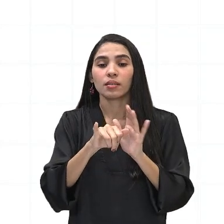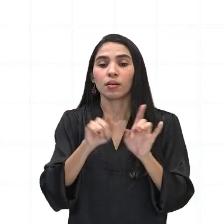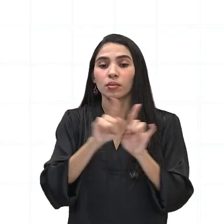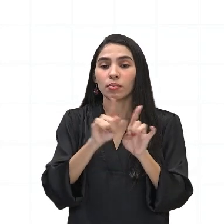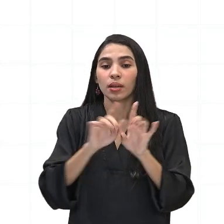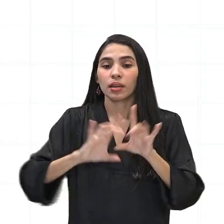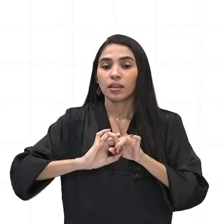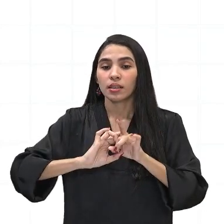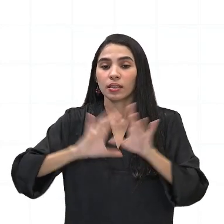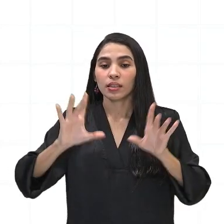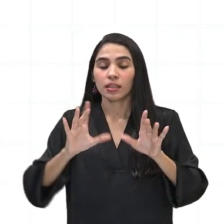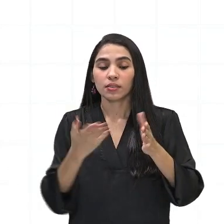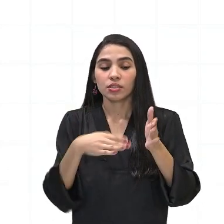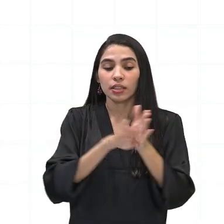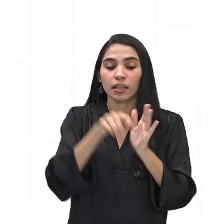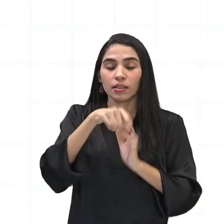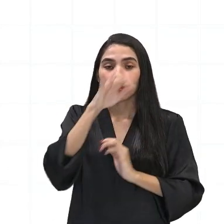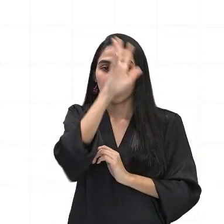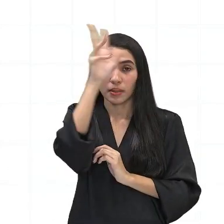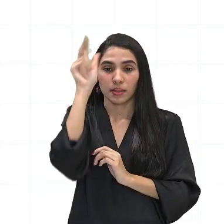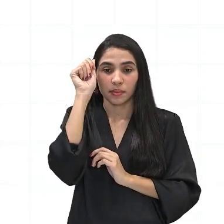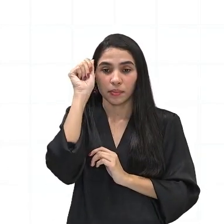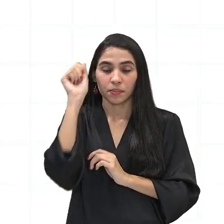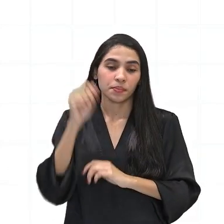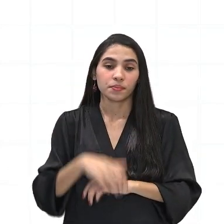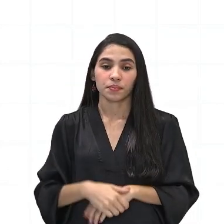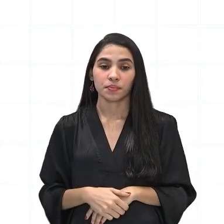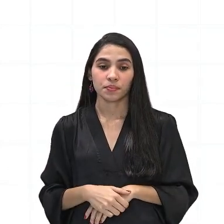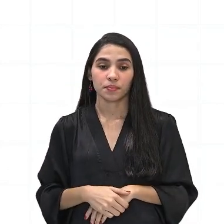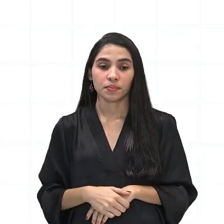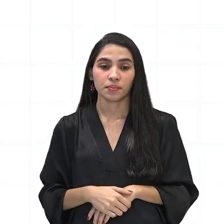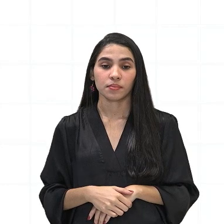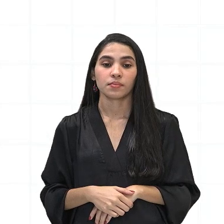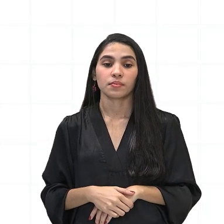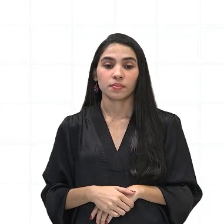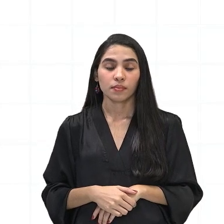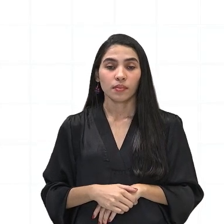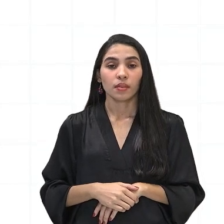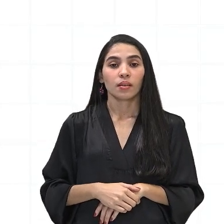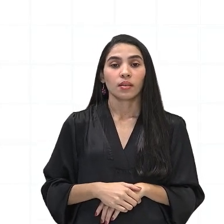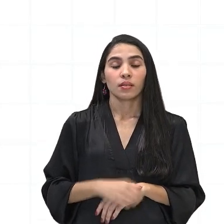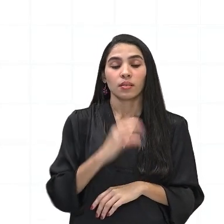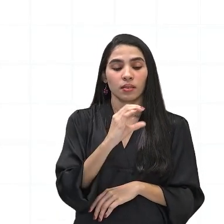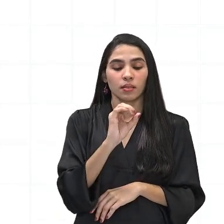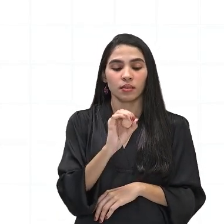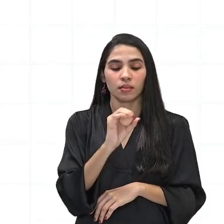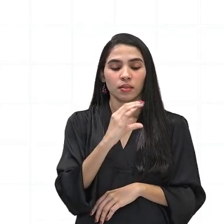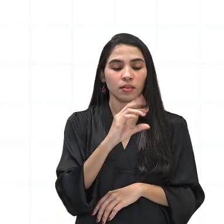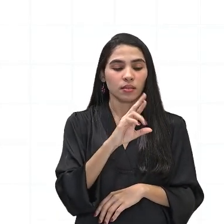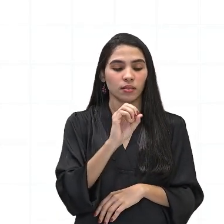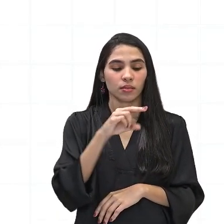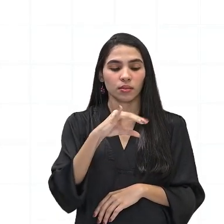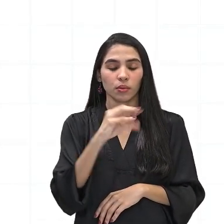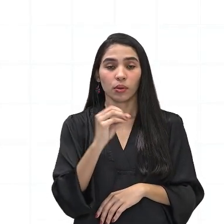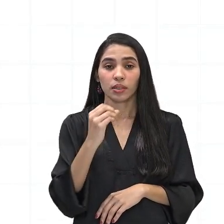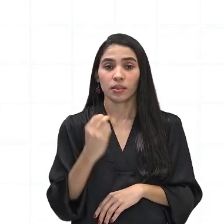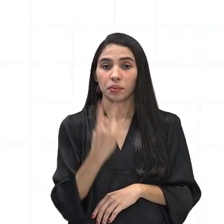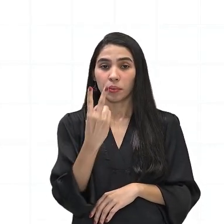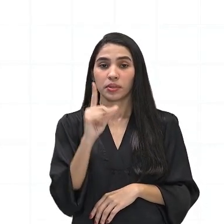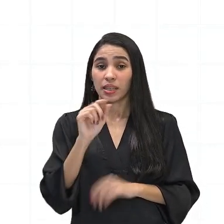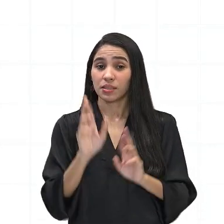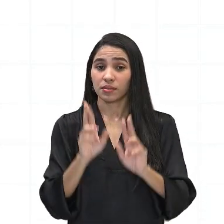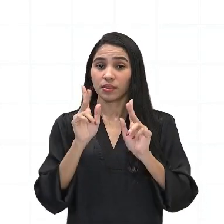central a Apolinária e víamos ali que os filhos também eram citados, número reduzido, né? No segundo texto,